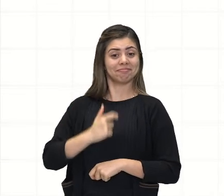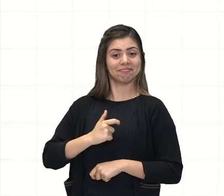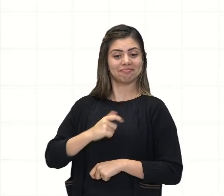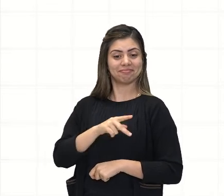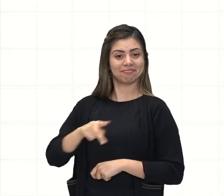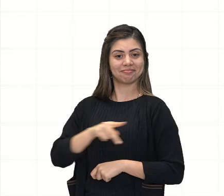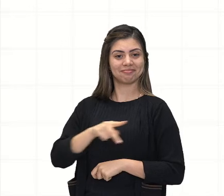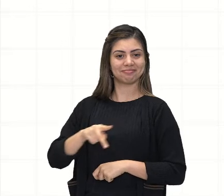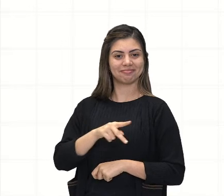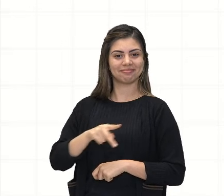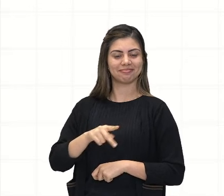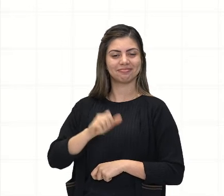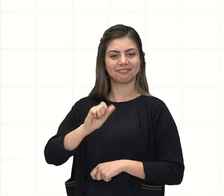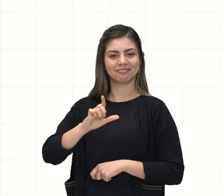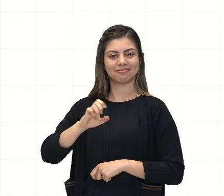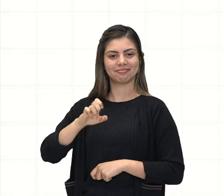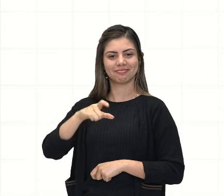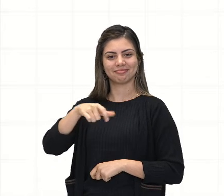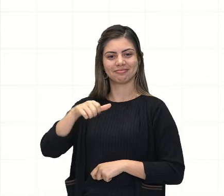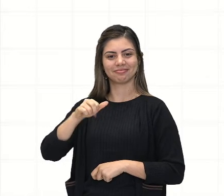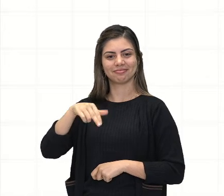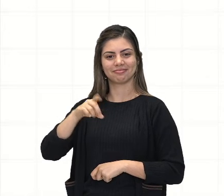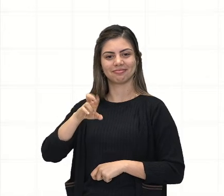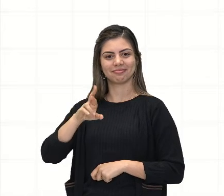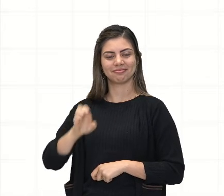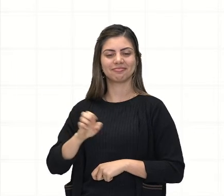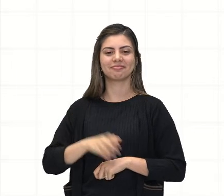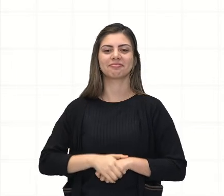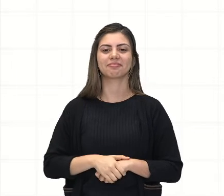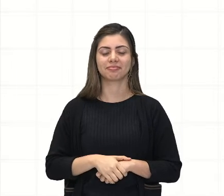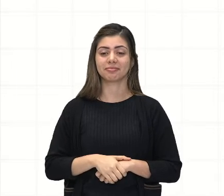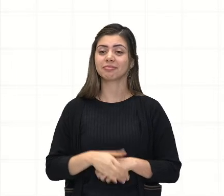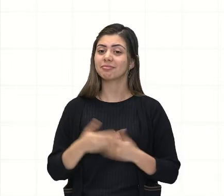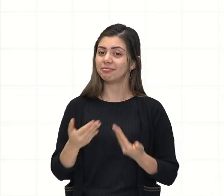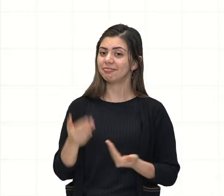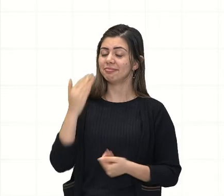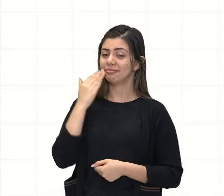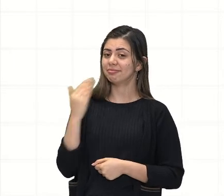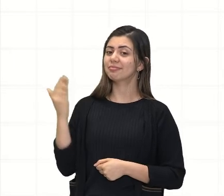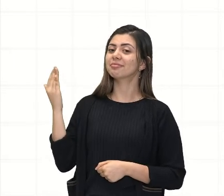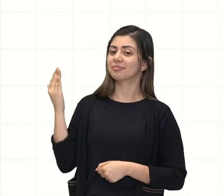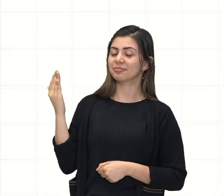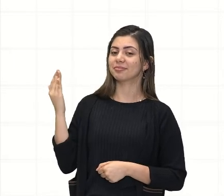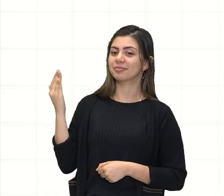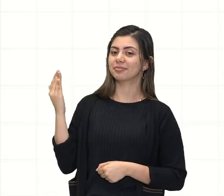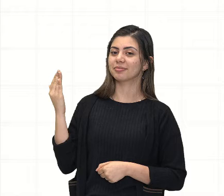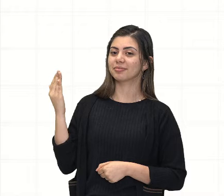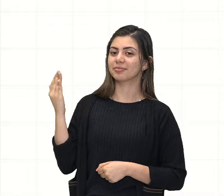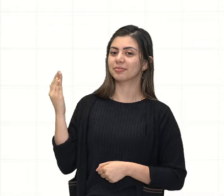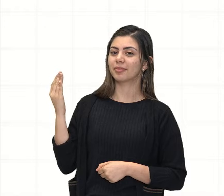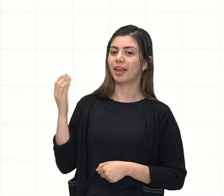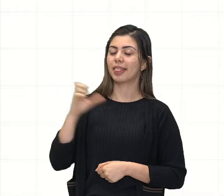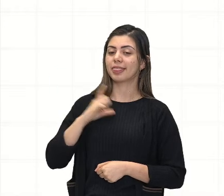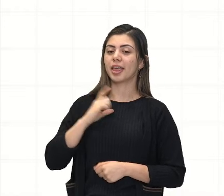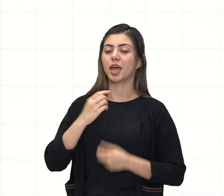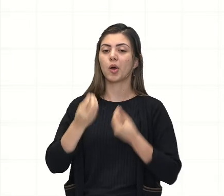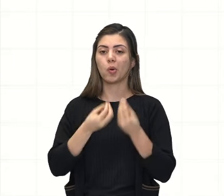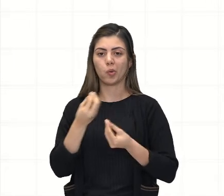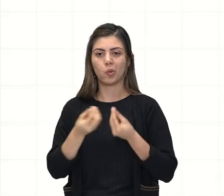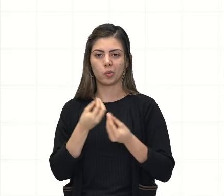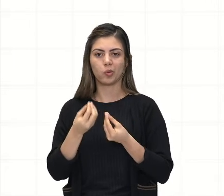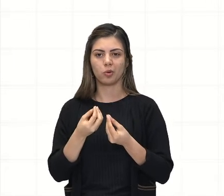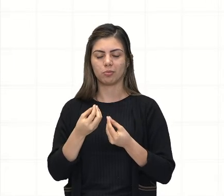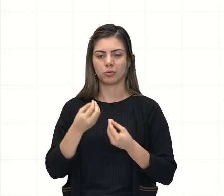professor Alexandre, né? Olha, nós temos aqui a posição,